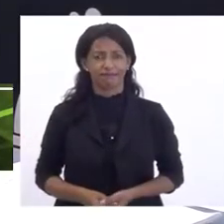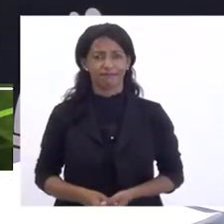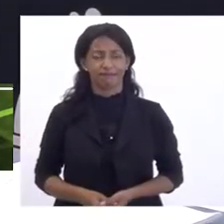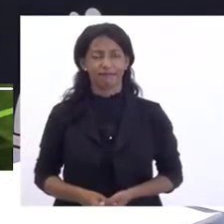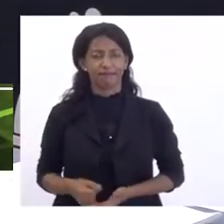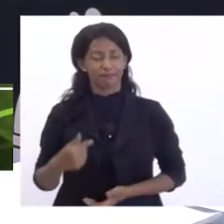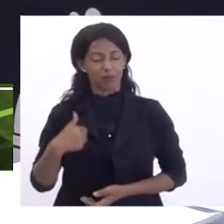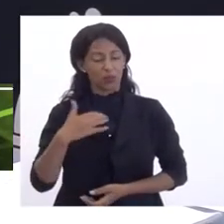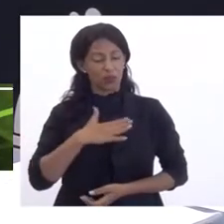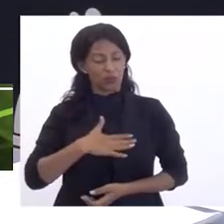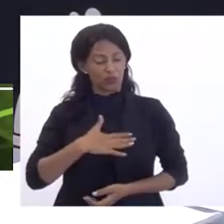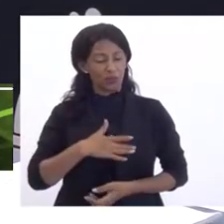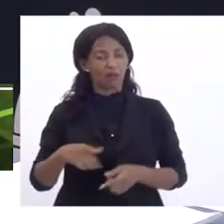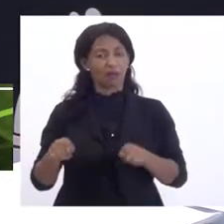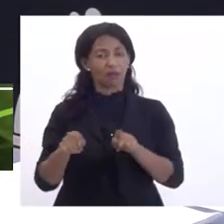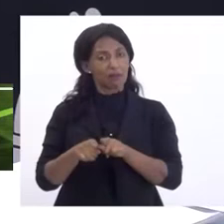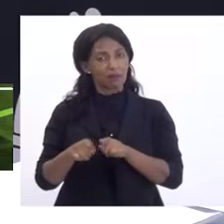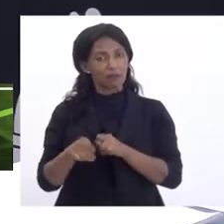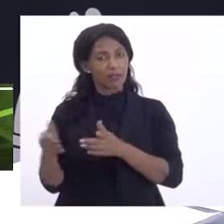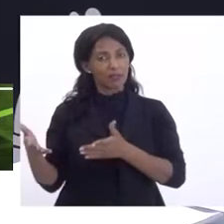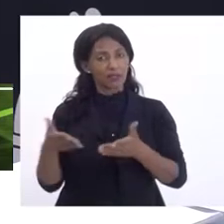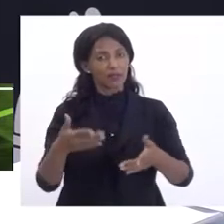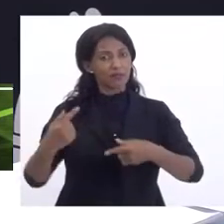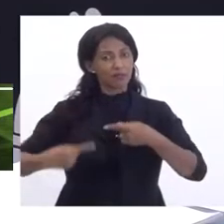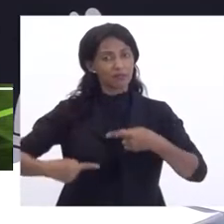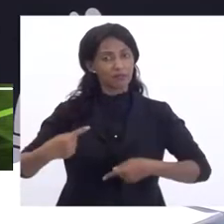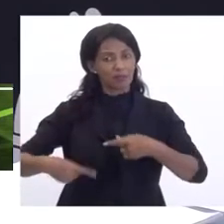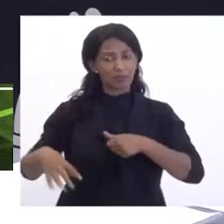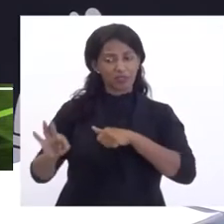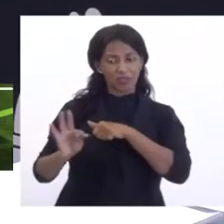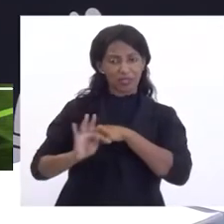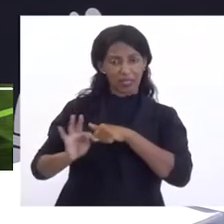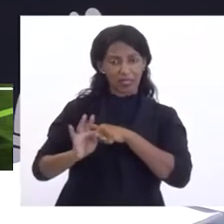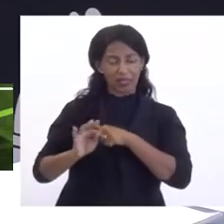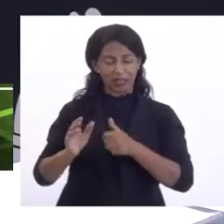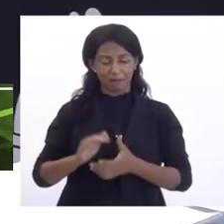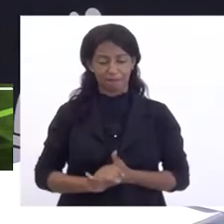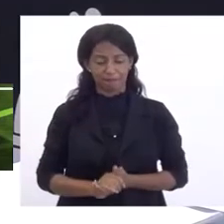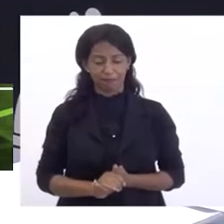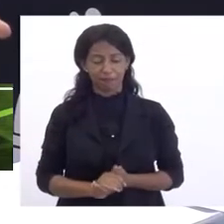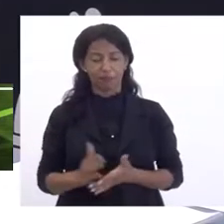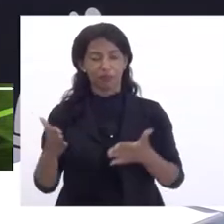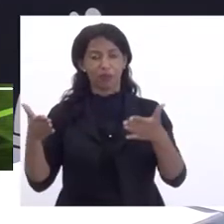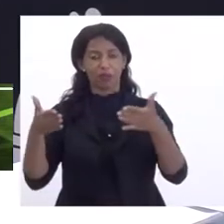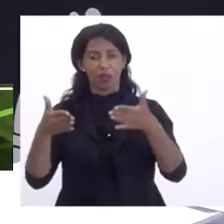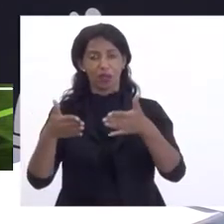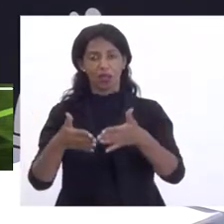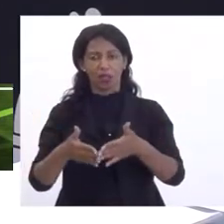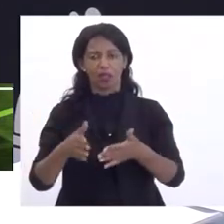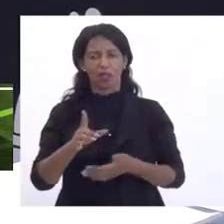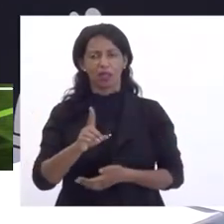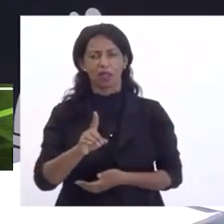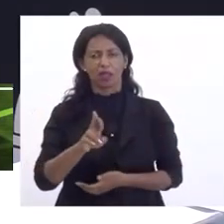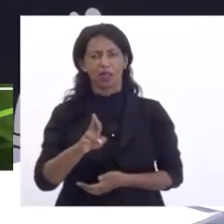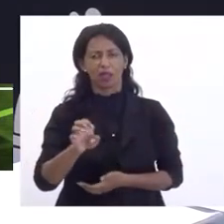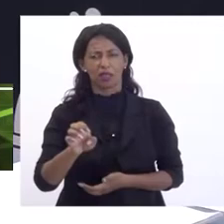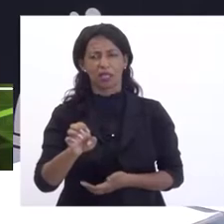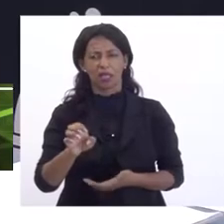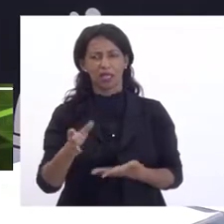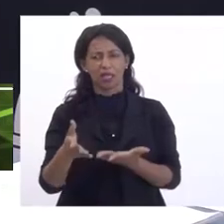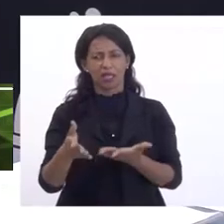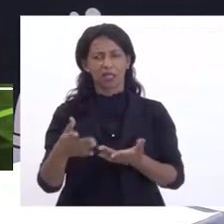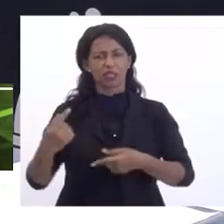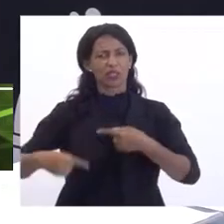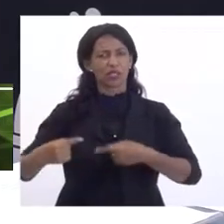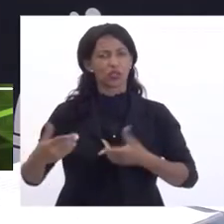Eu gostaria até de estar fazendo um debate técnico, né, sobre a questão da DRE, que acabamos de discutir